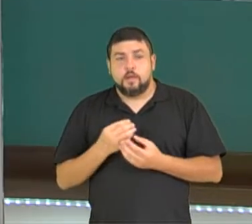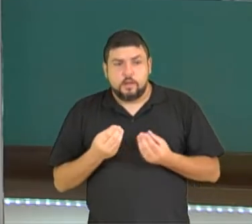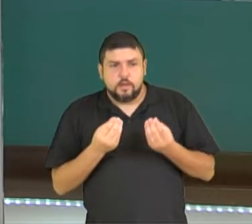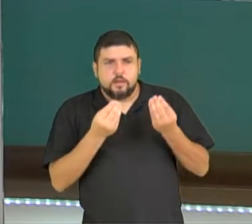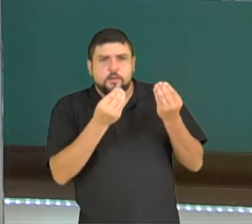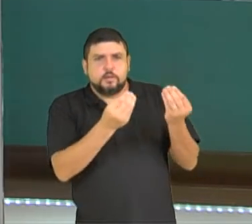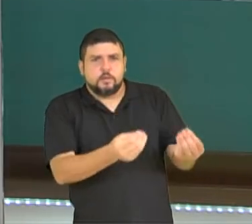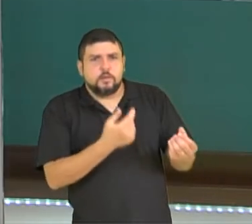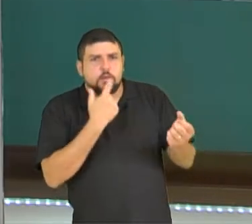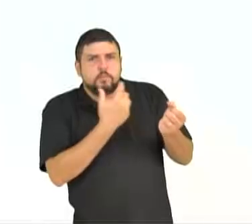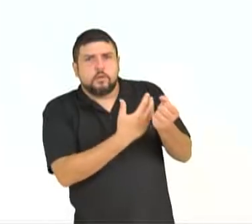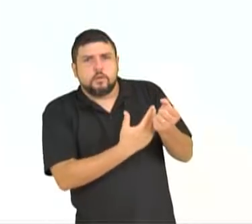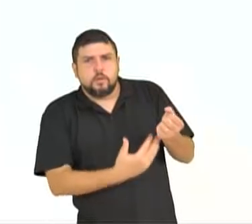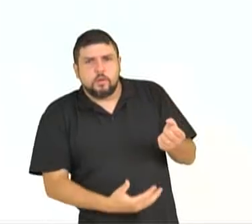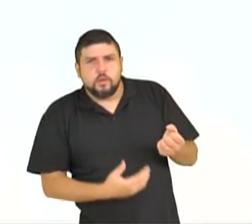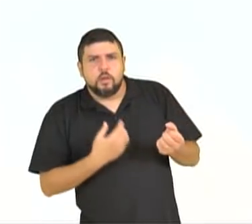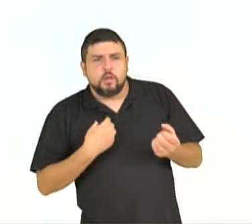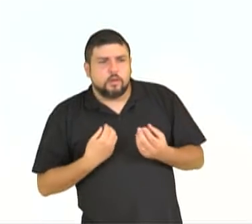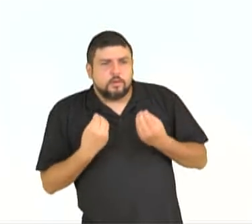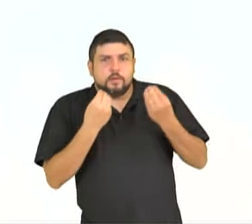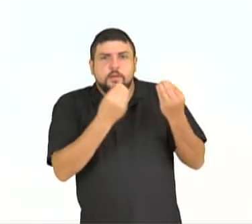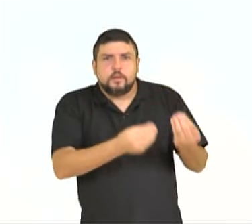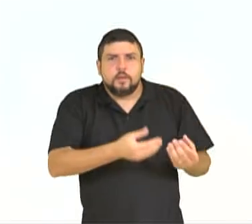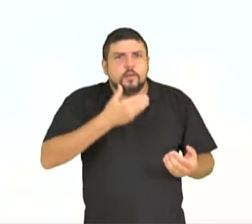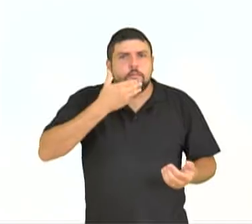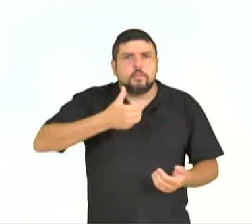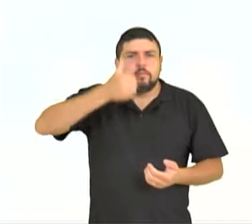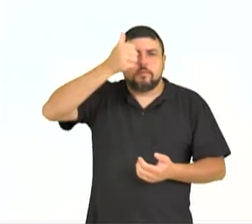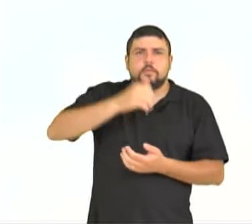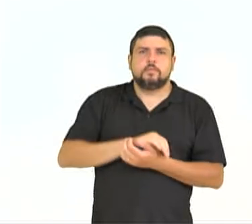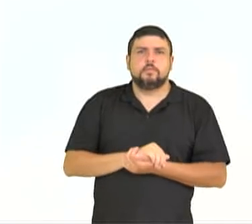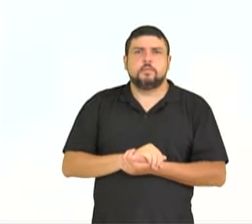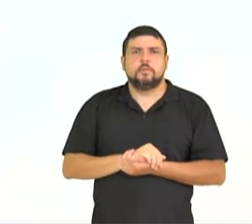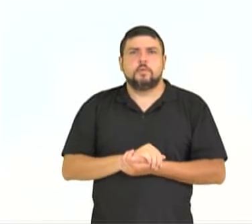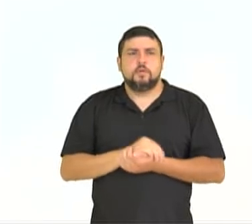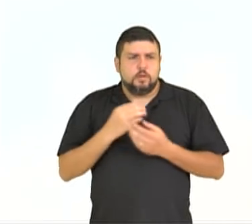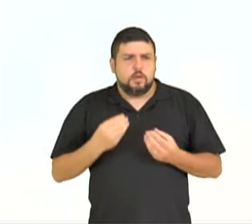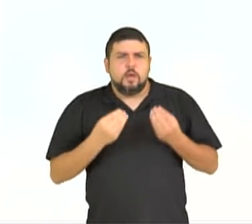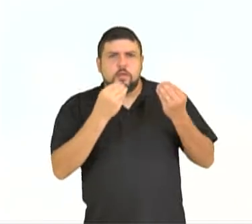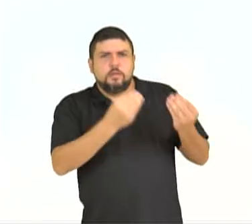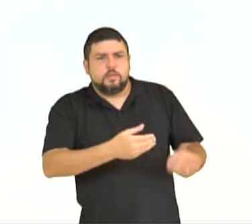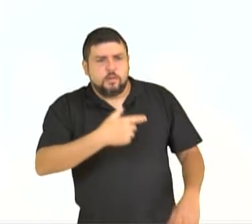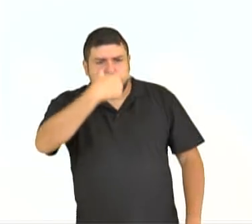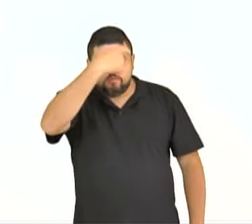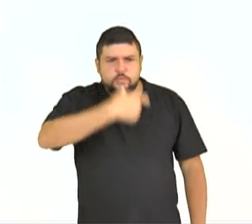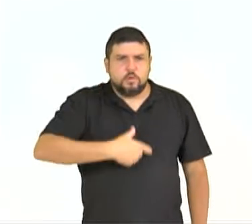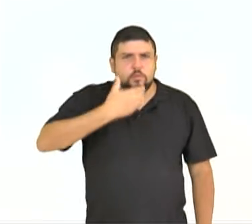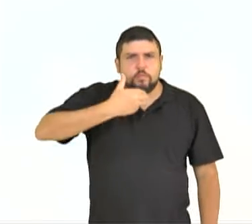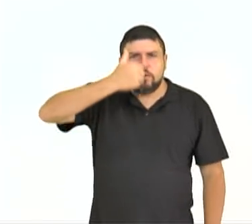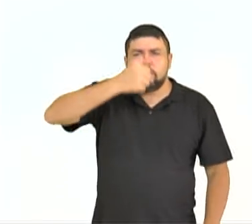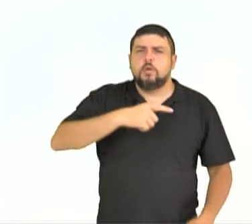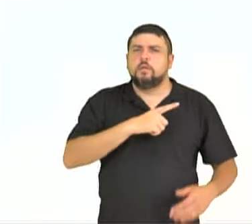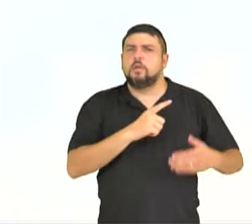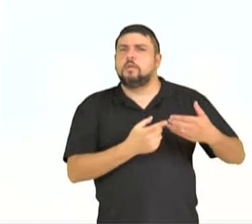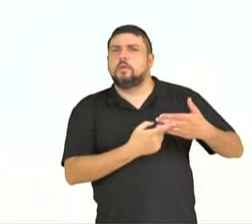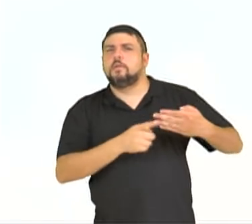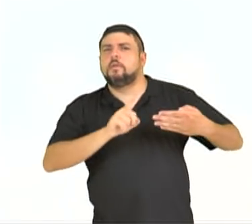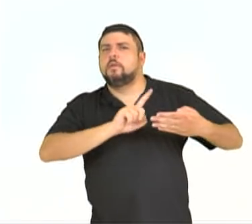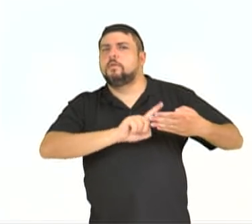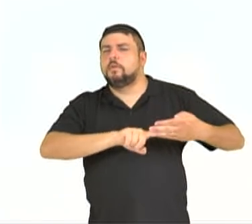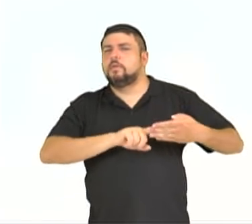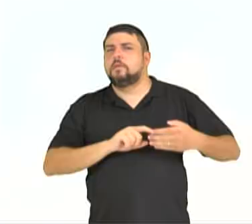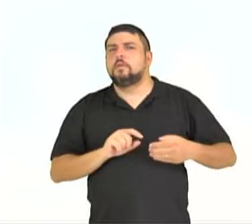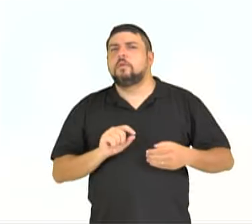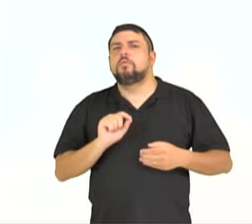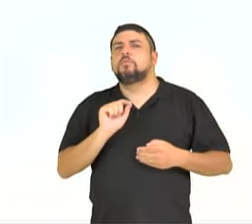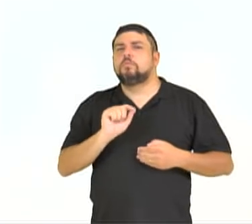você. Nesse caso, em dê o melhor de você, observamos o uso da linguagem figurada, ou seja, o